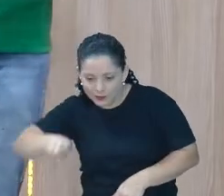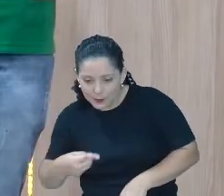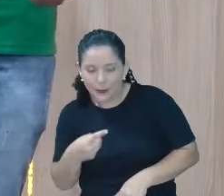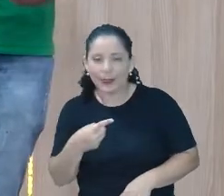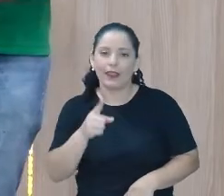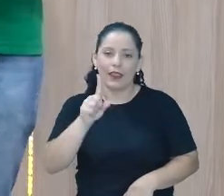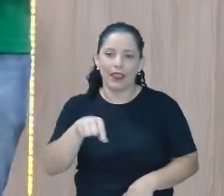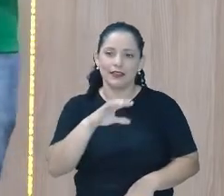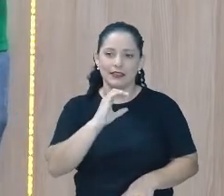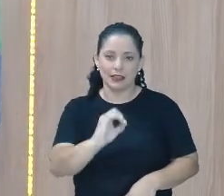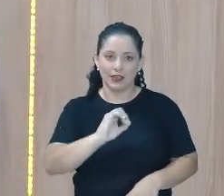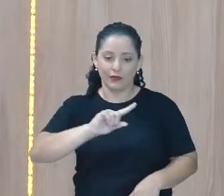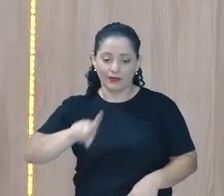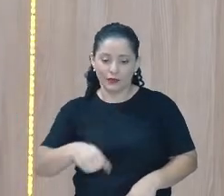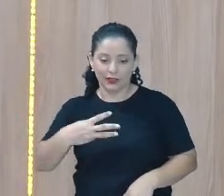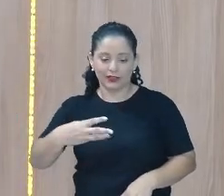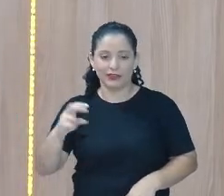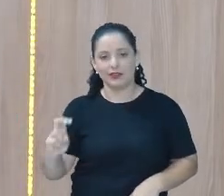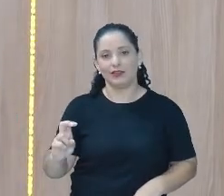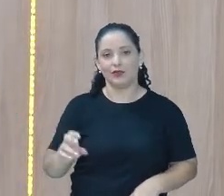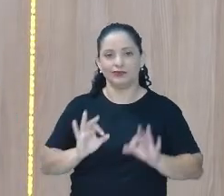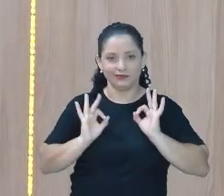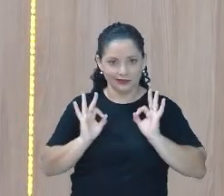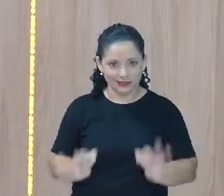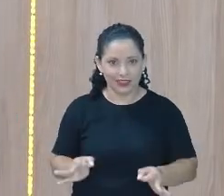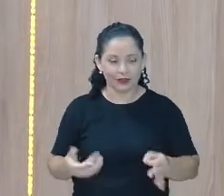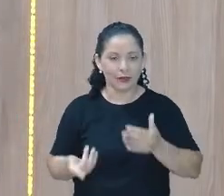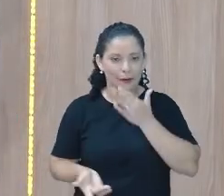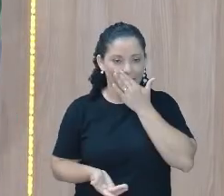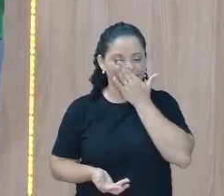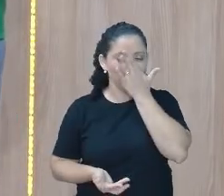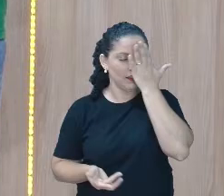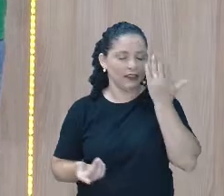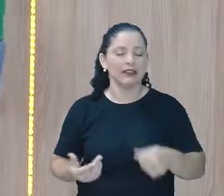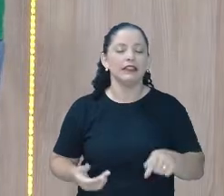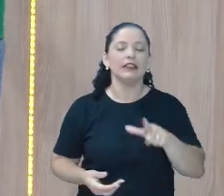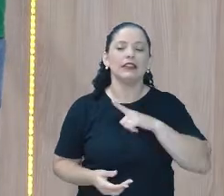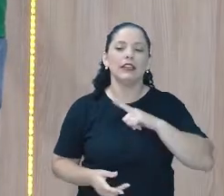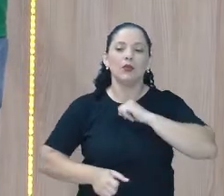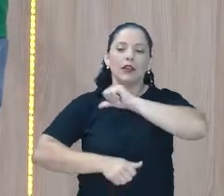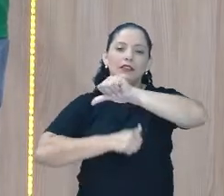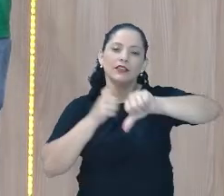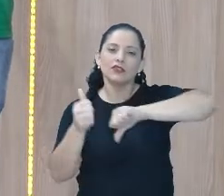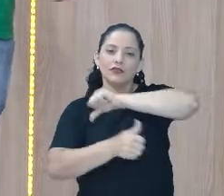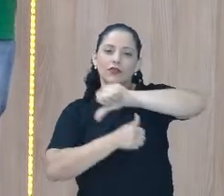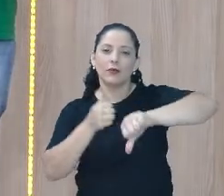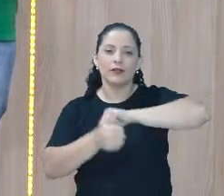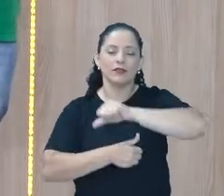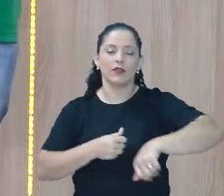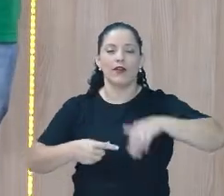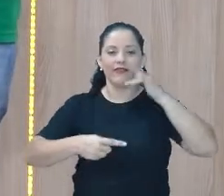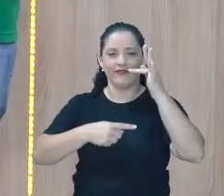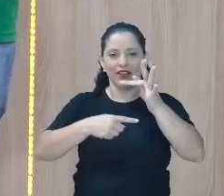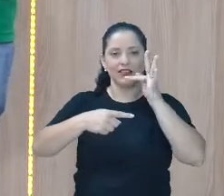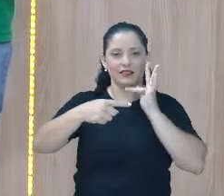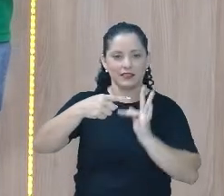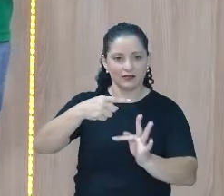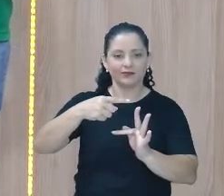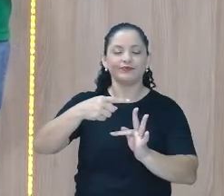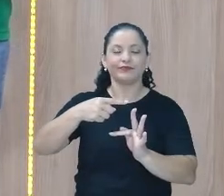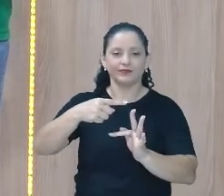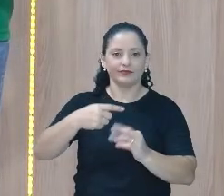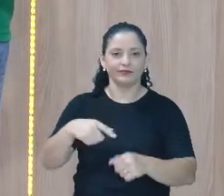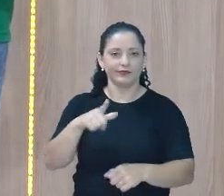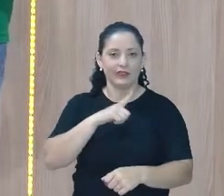0,35, certinho? Então, transformação aí de uma fração para um número decimal,